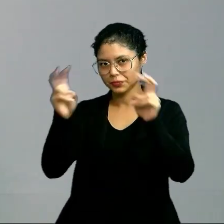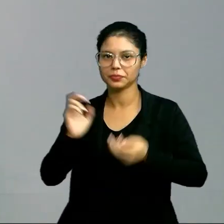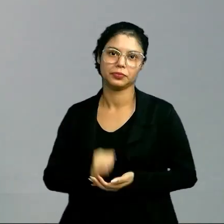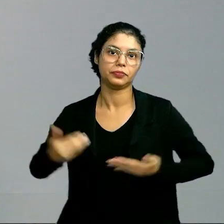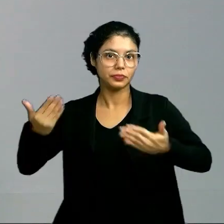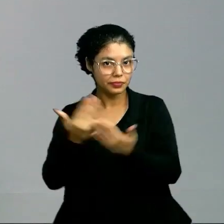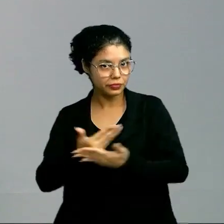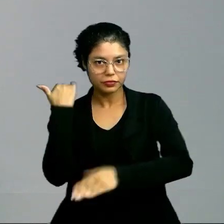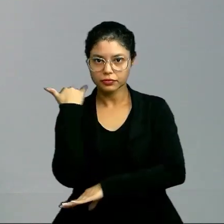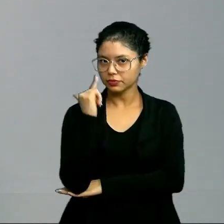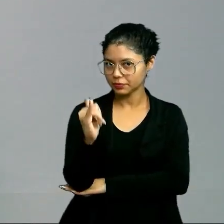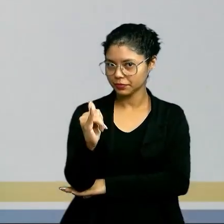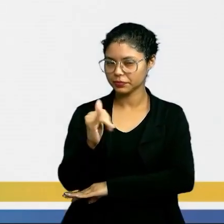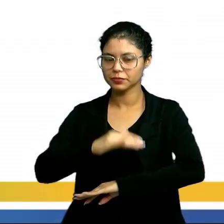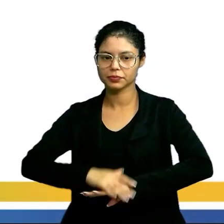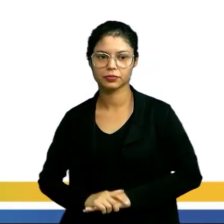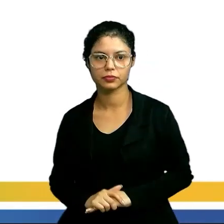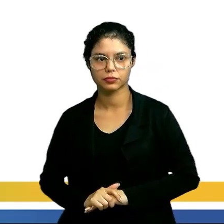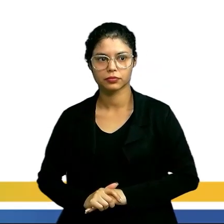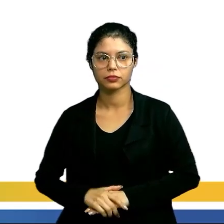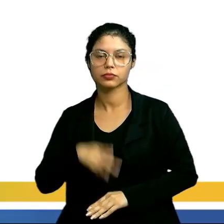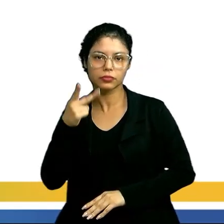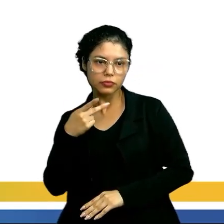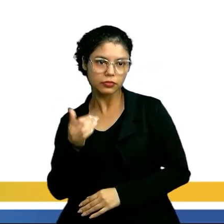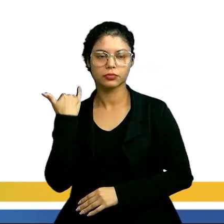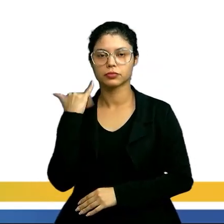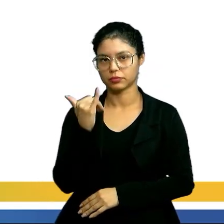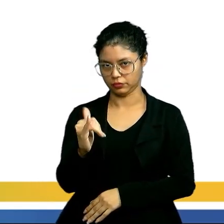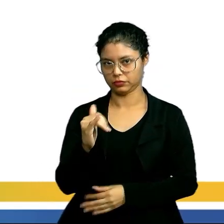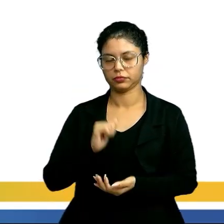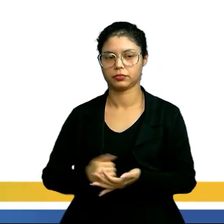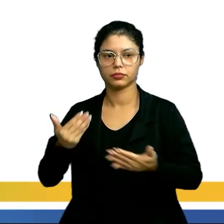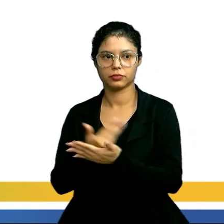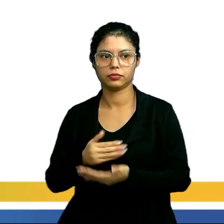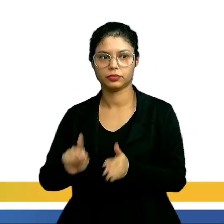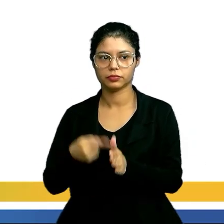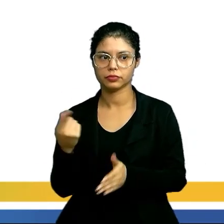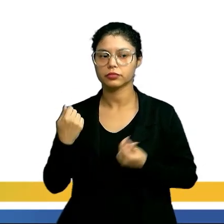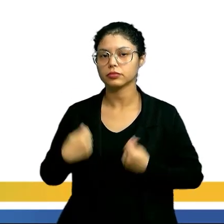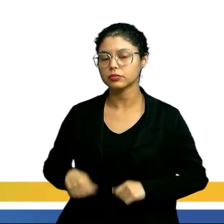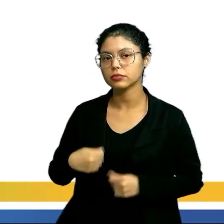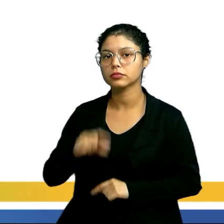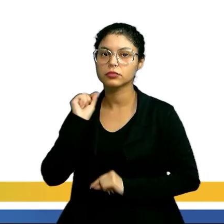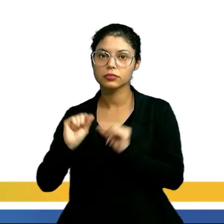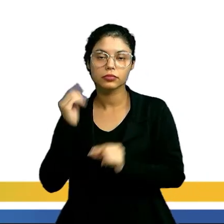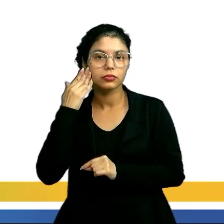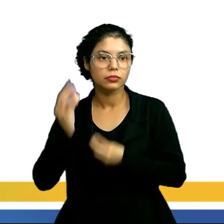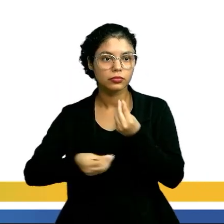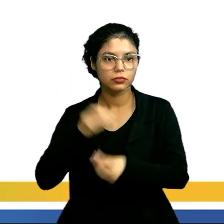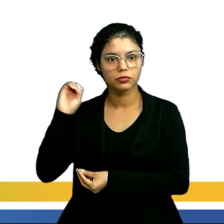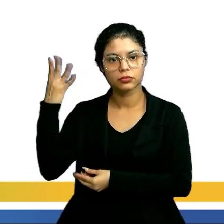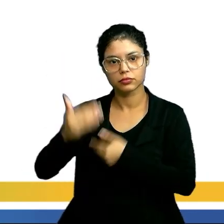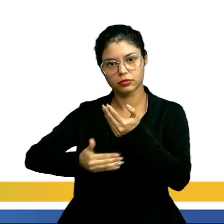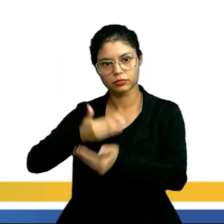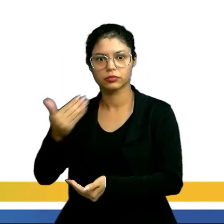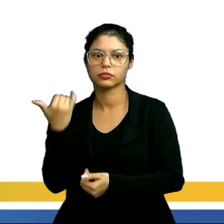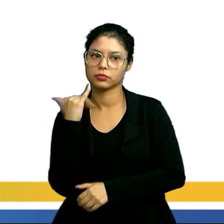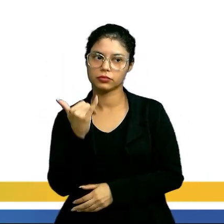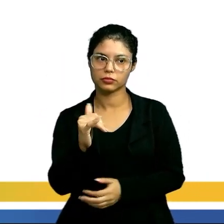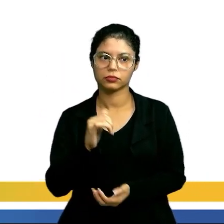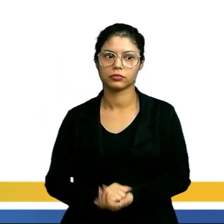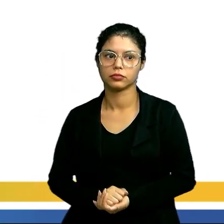sobre conservação de energia. Para falar sobre conservação de energia, primeiro temos de entender como que funcionam os processos de